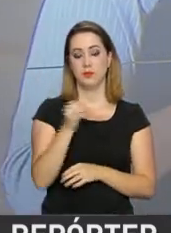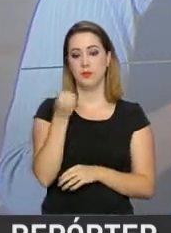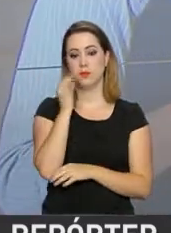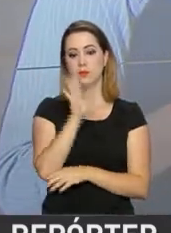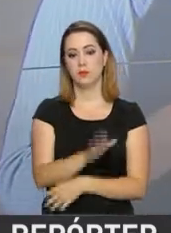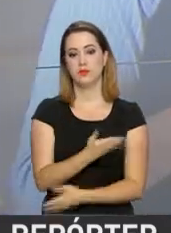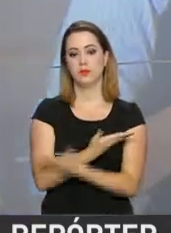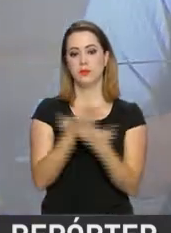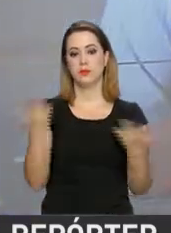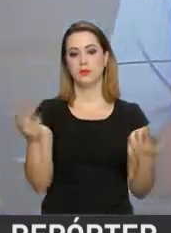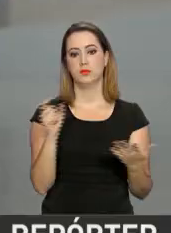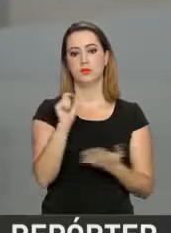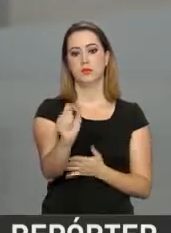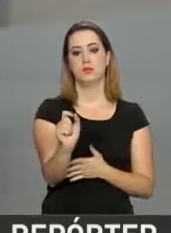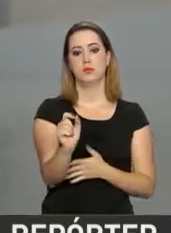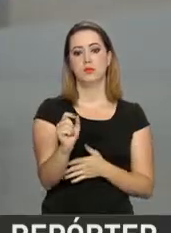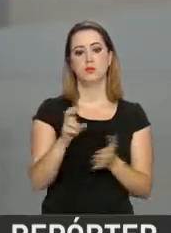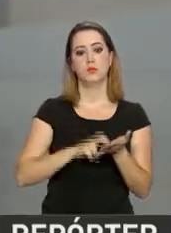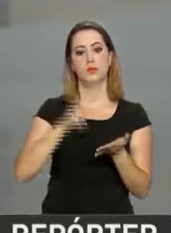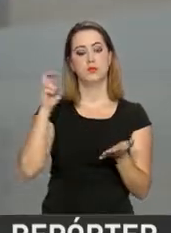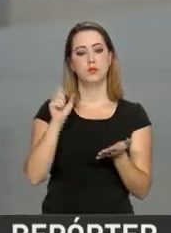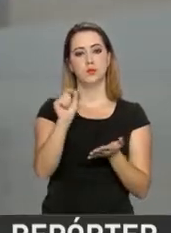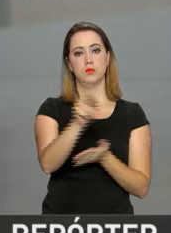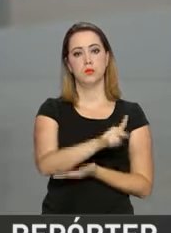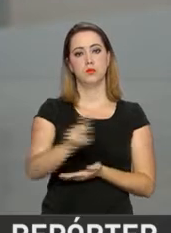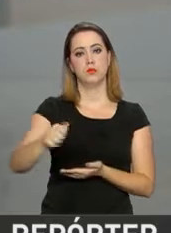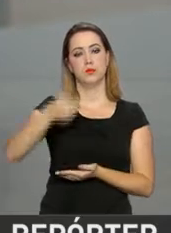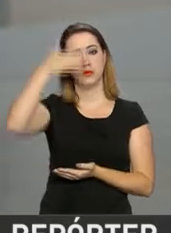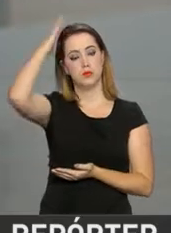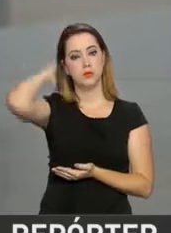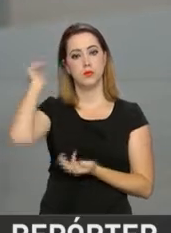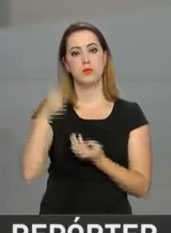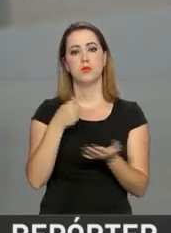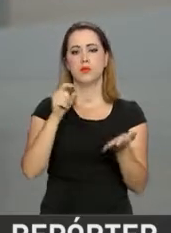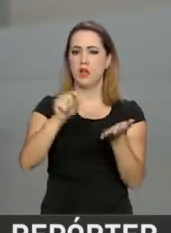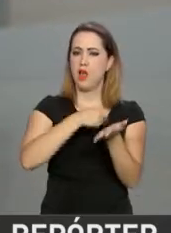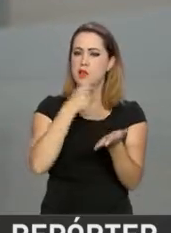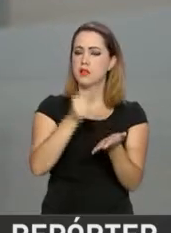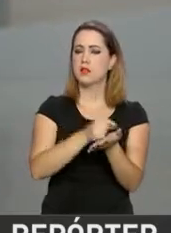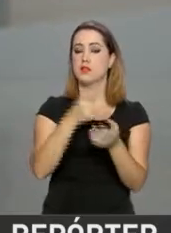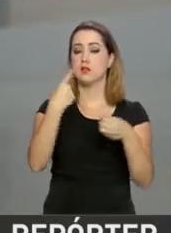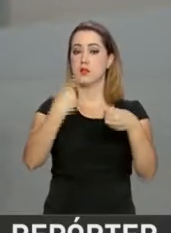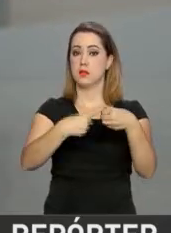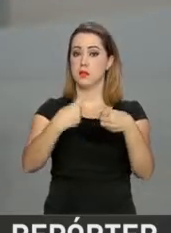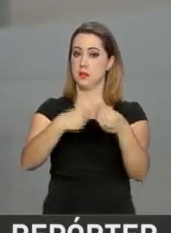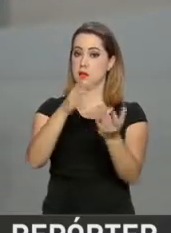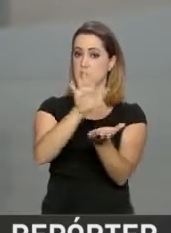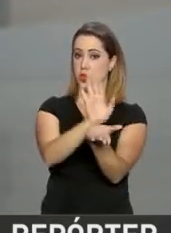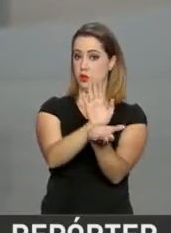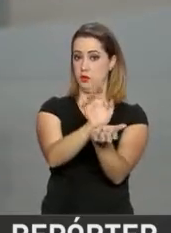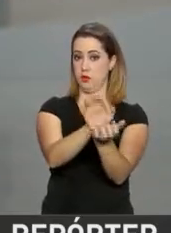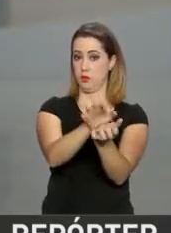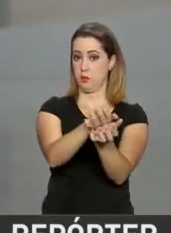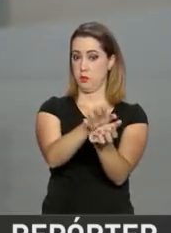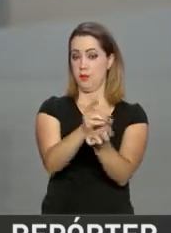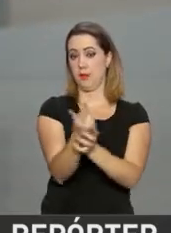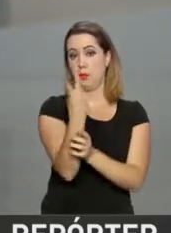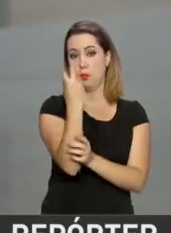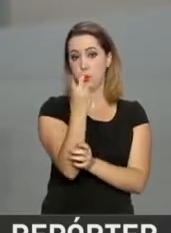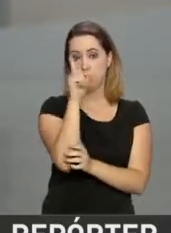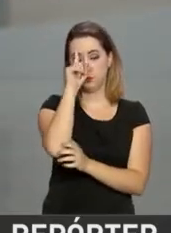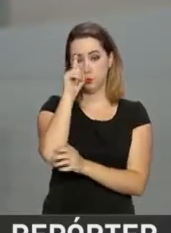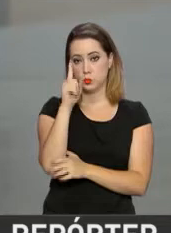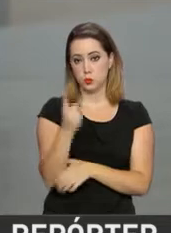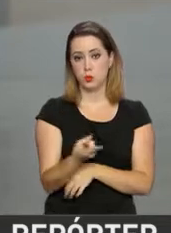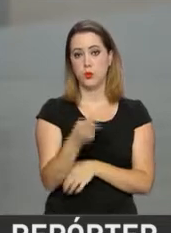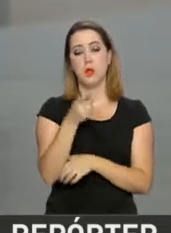Luiz. Boa tarde a todos. Pela manhã, o presidente Michel Temer assinou em Surubim, Pernambuco, duas ordens de serviço que